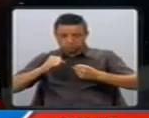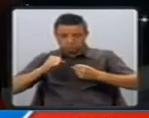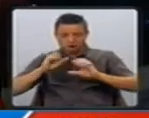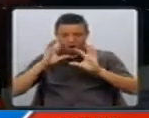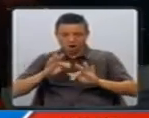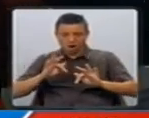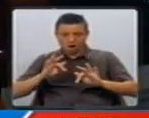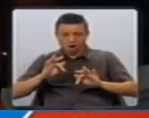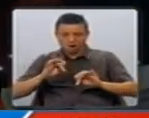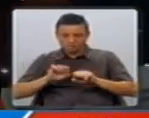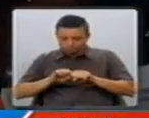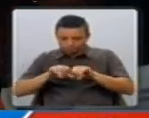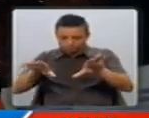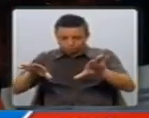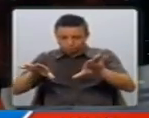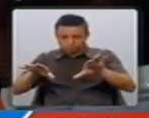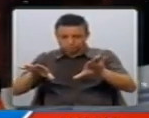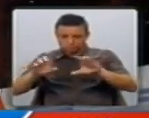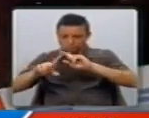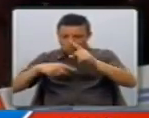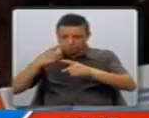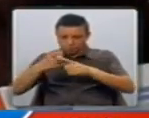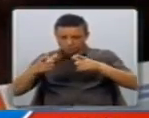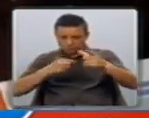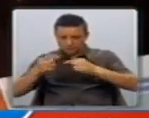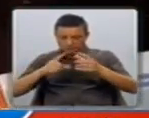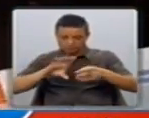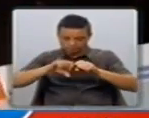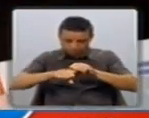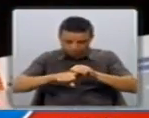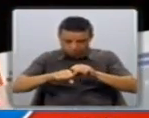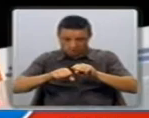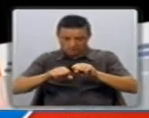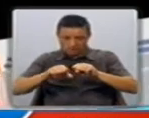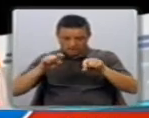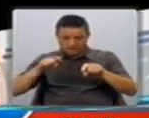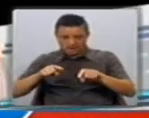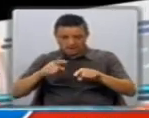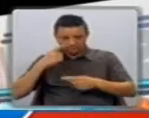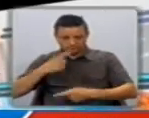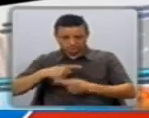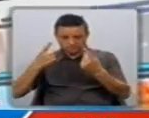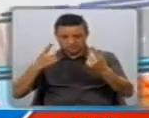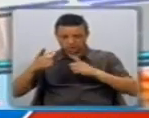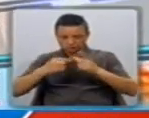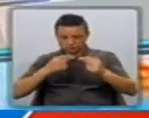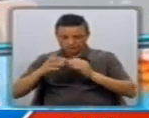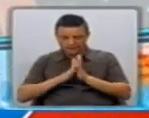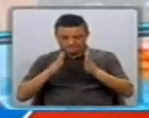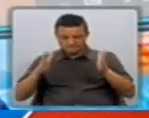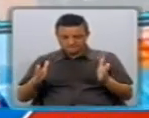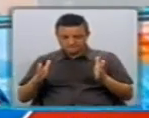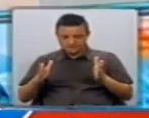praticamente rompem o seu próprio útero estelar. E daí esta curiosa expressão de uma estrela gigante